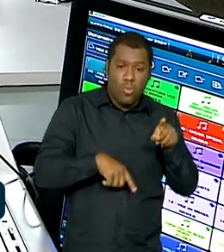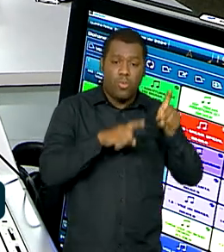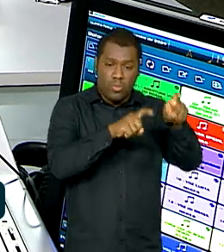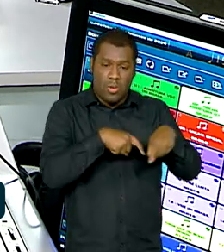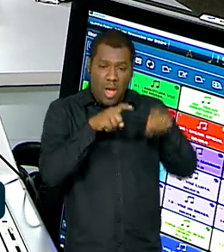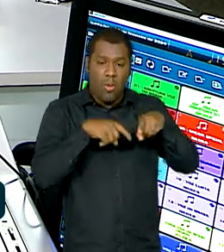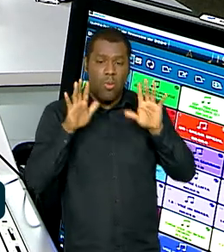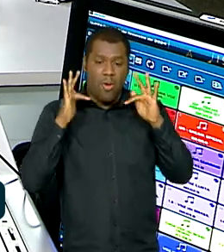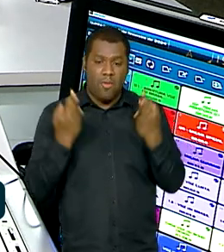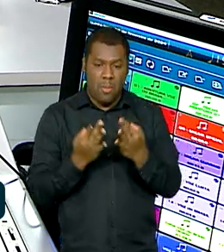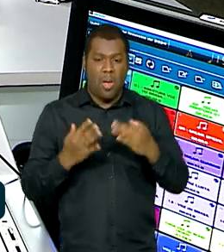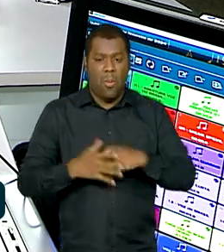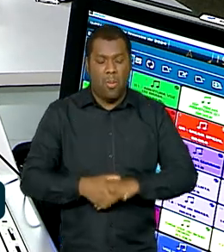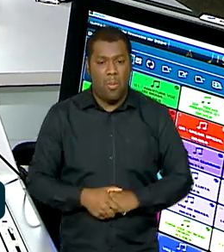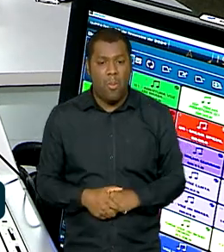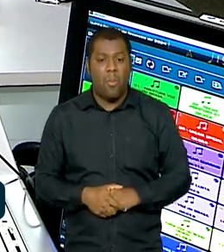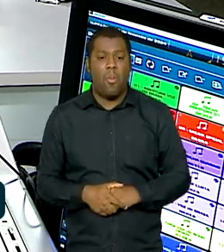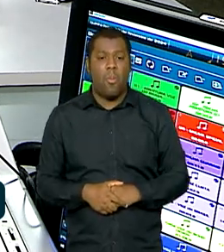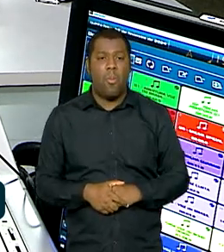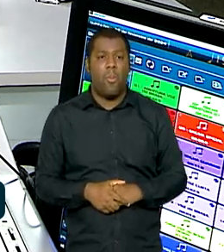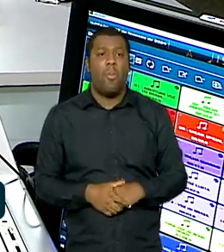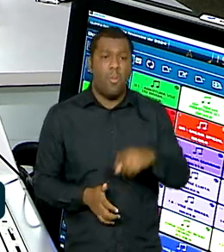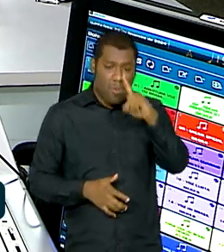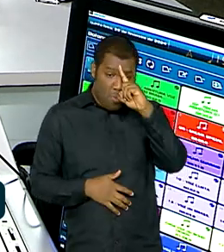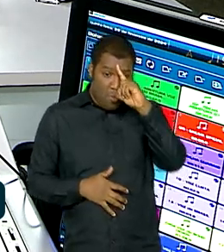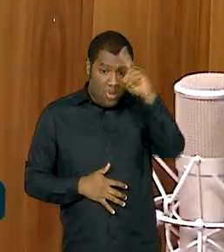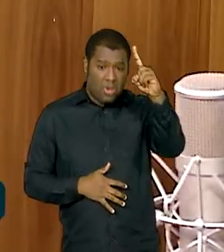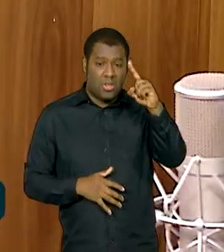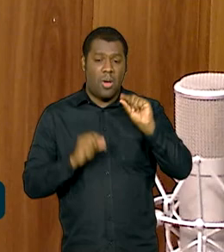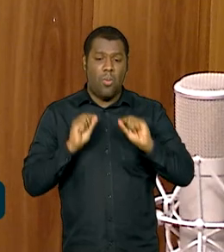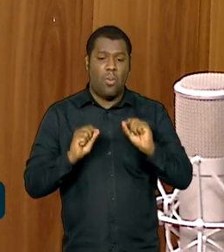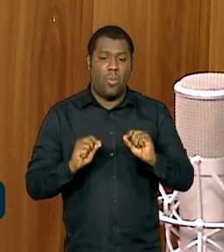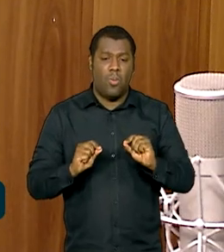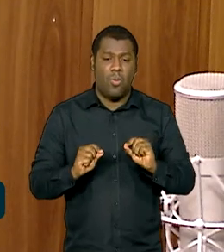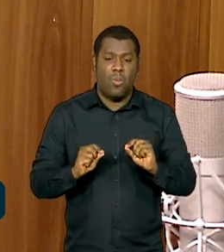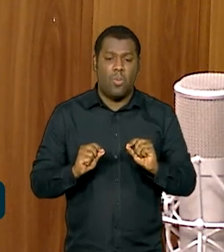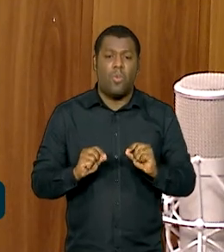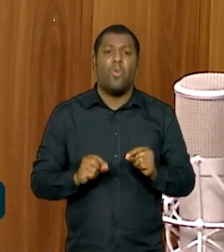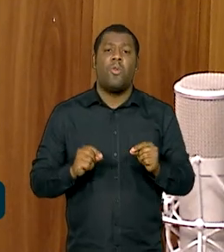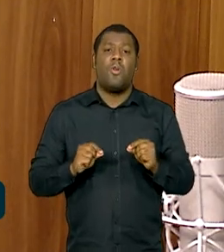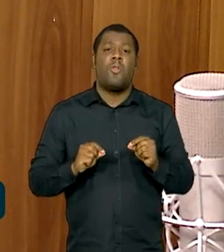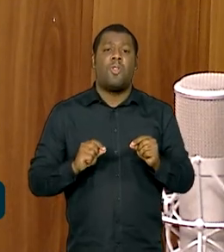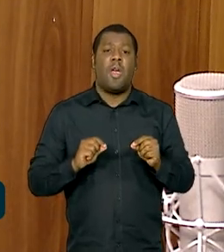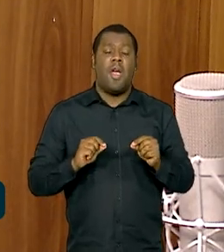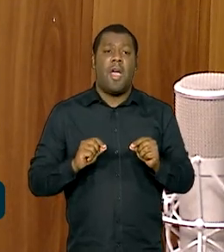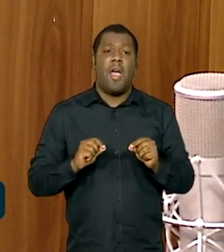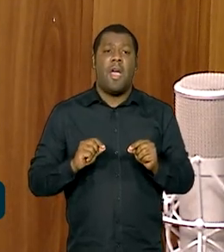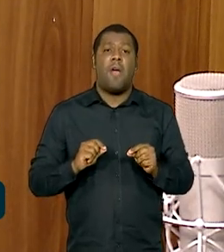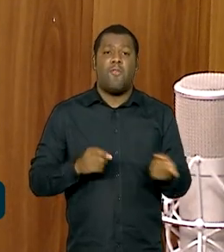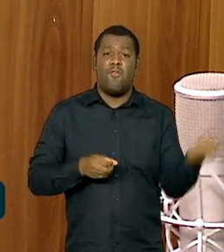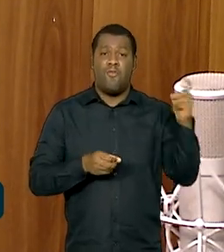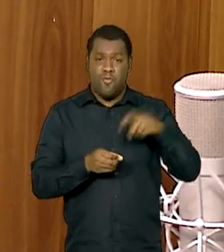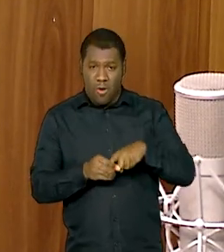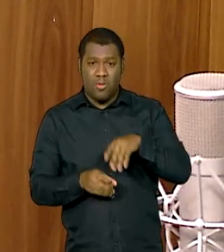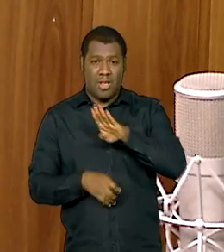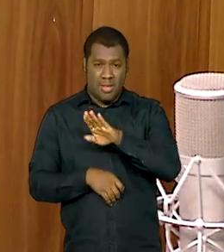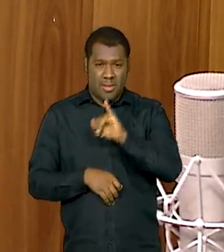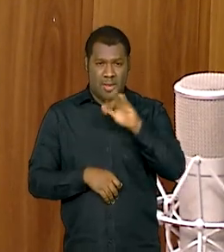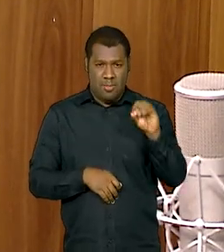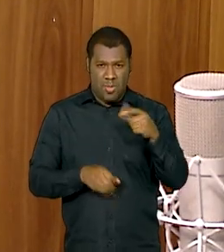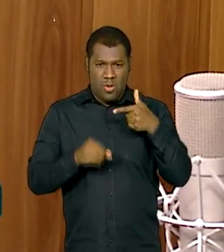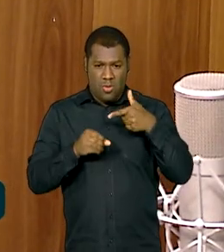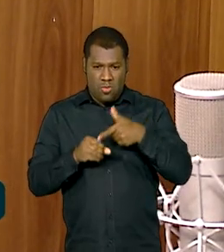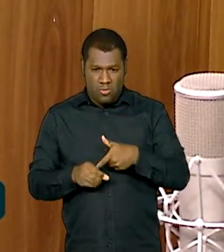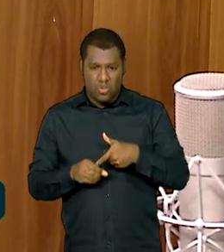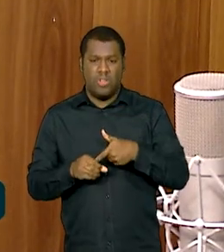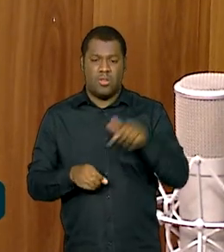de incentivo a ideia é e eh retomar o espírito do biodis No Brasil quando o presidente Lula lançou